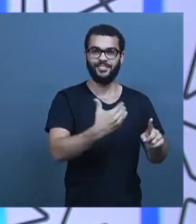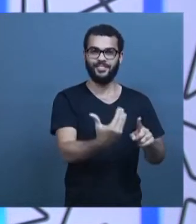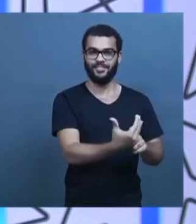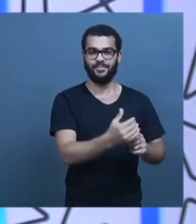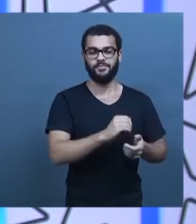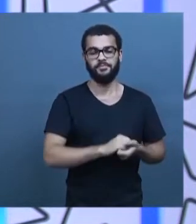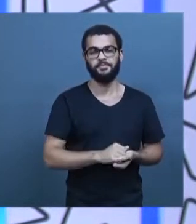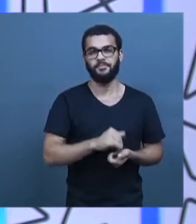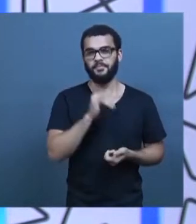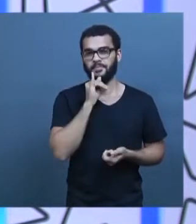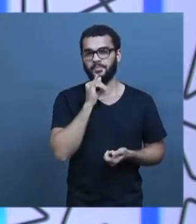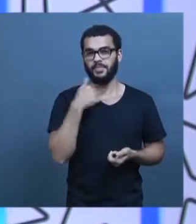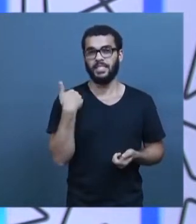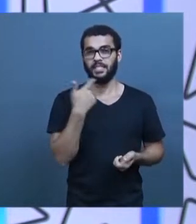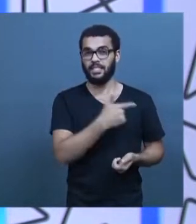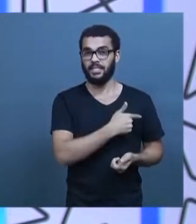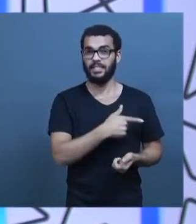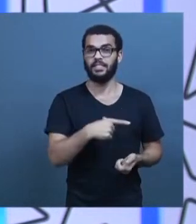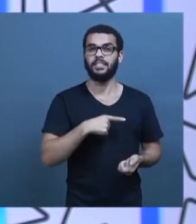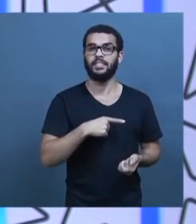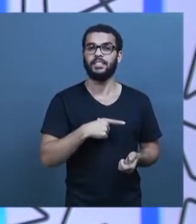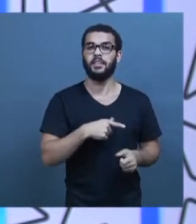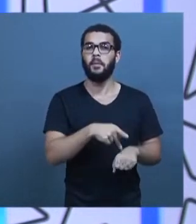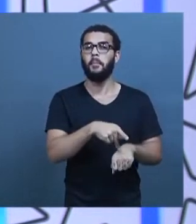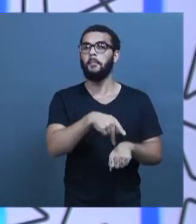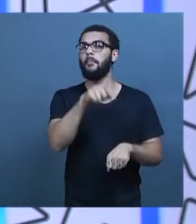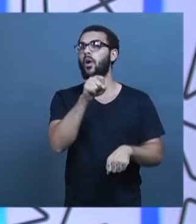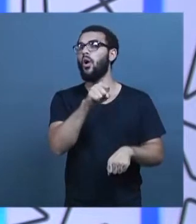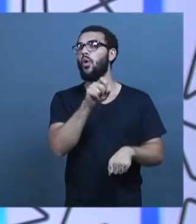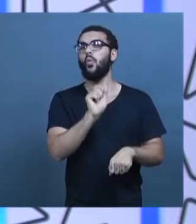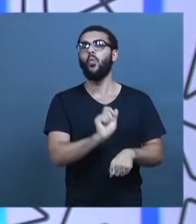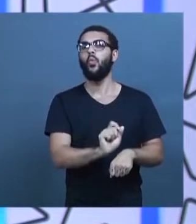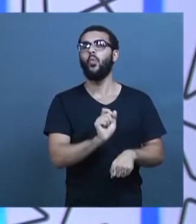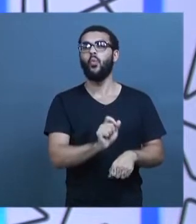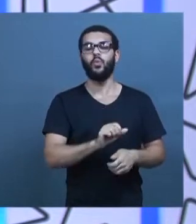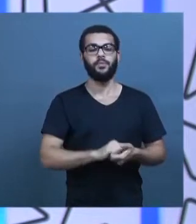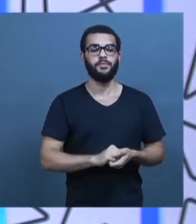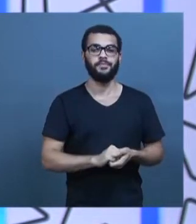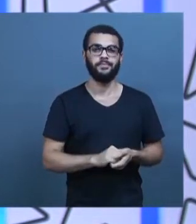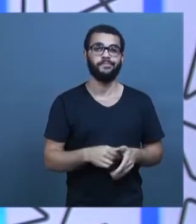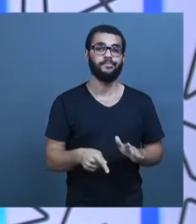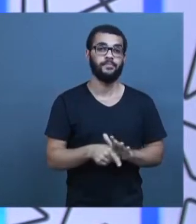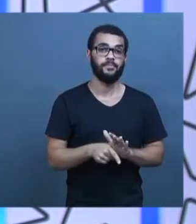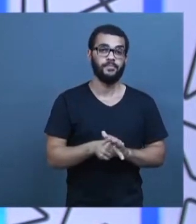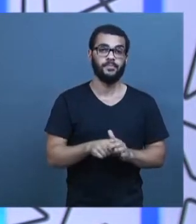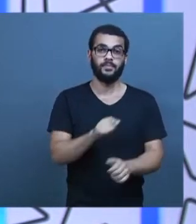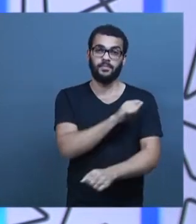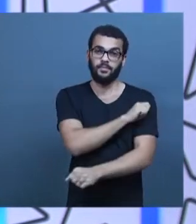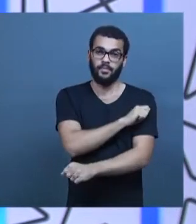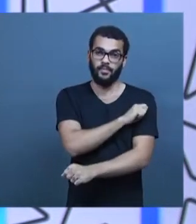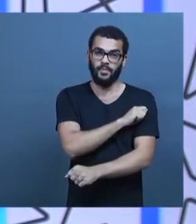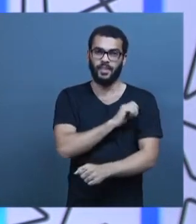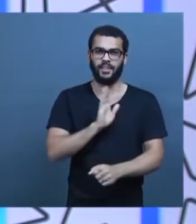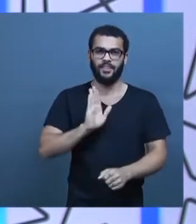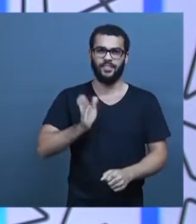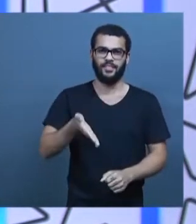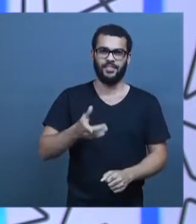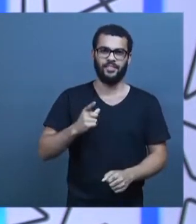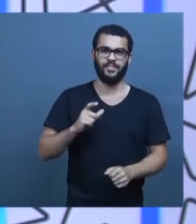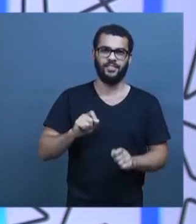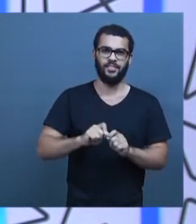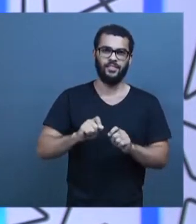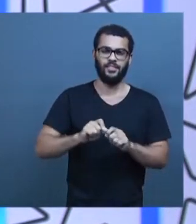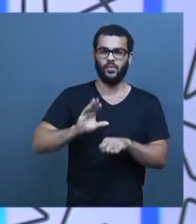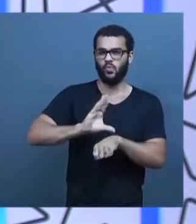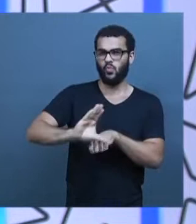as nossas pós-graduações que nós oferecemos para alunos, né, que já fizeram a